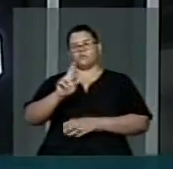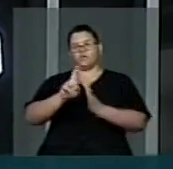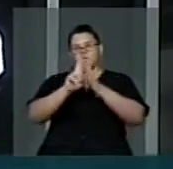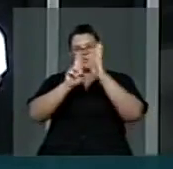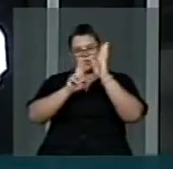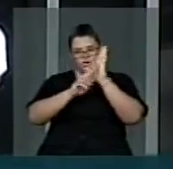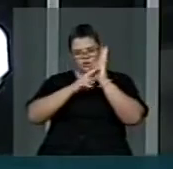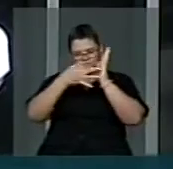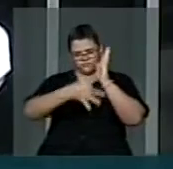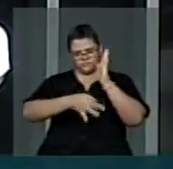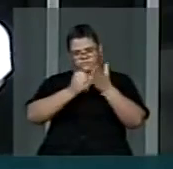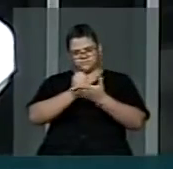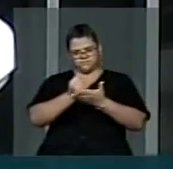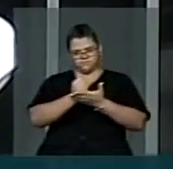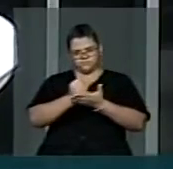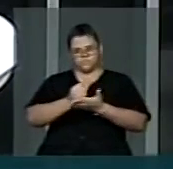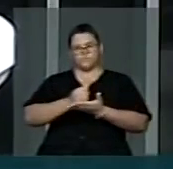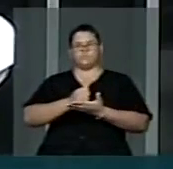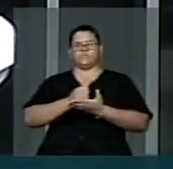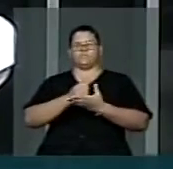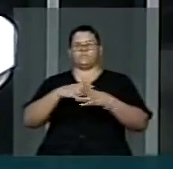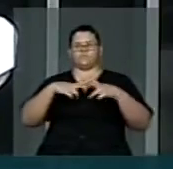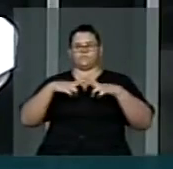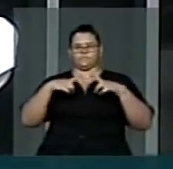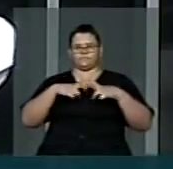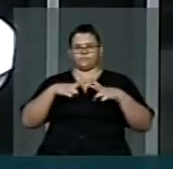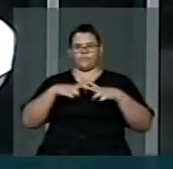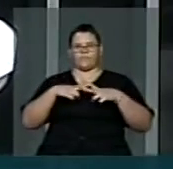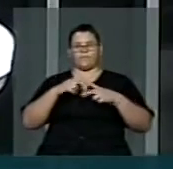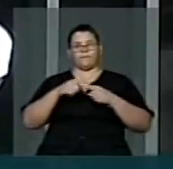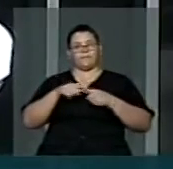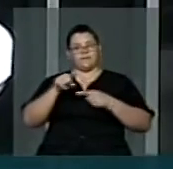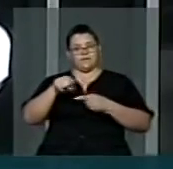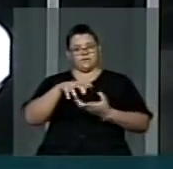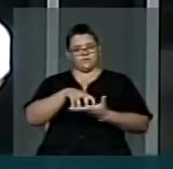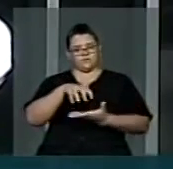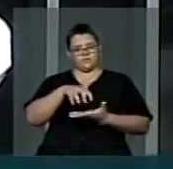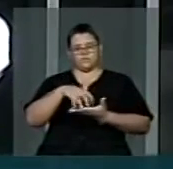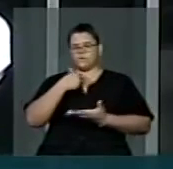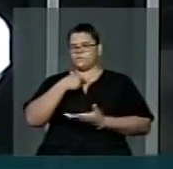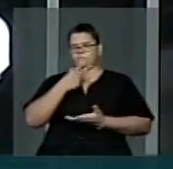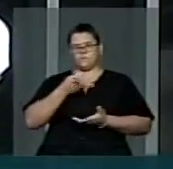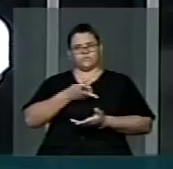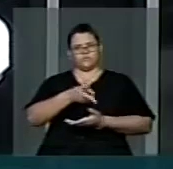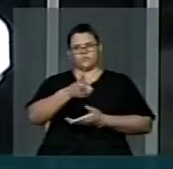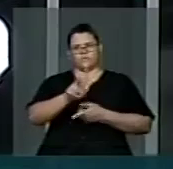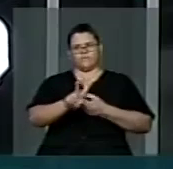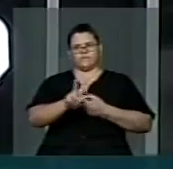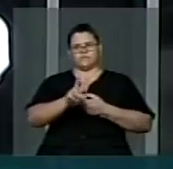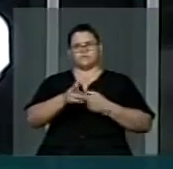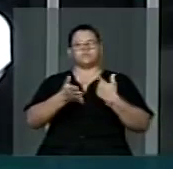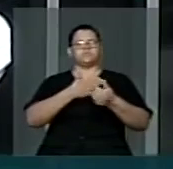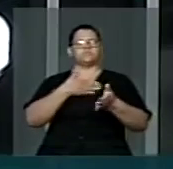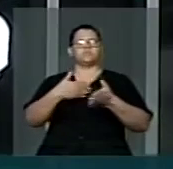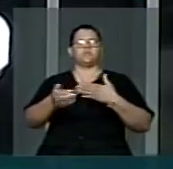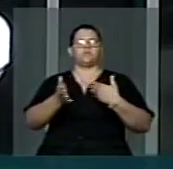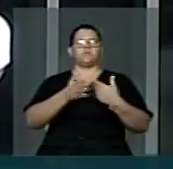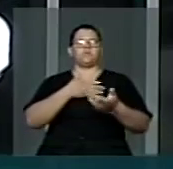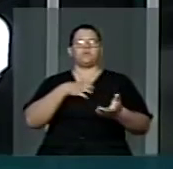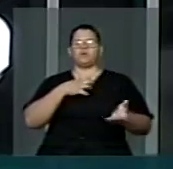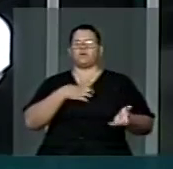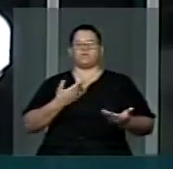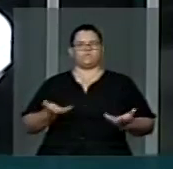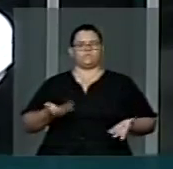privado como imperativo de ordenação do setor, que não pode continuar sendo fiscalizado e eventualmente punido